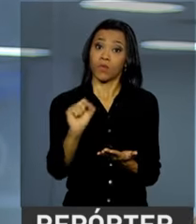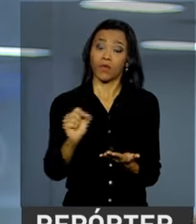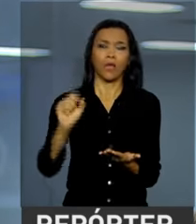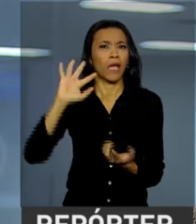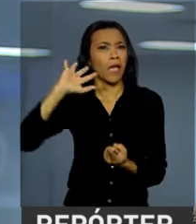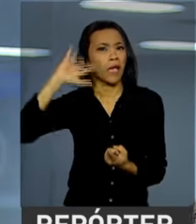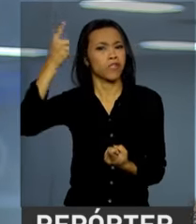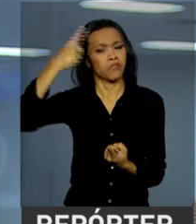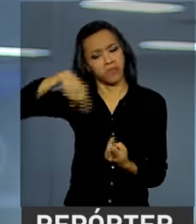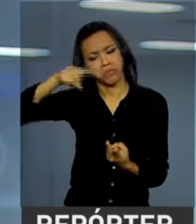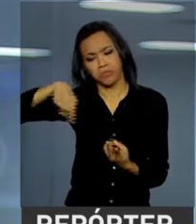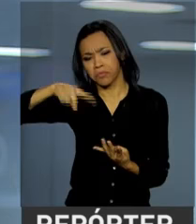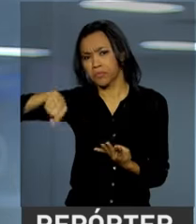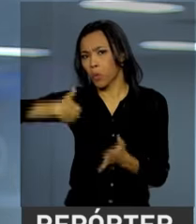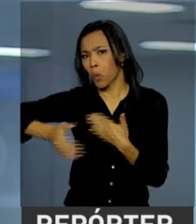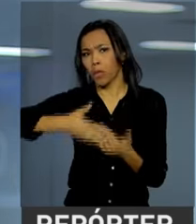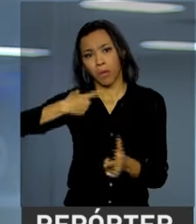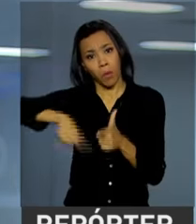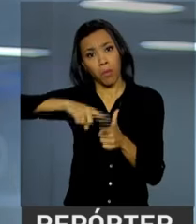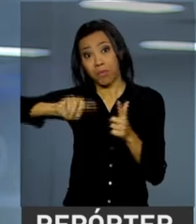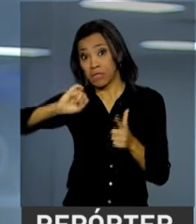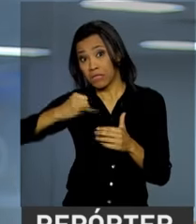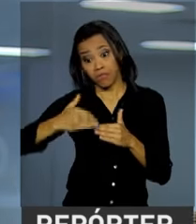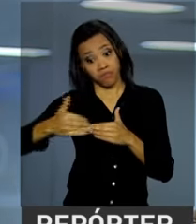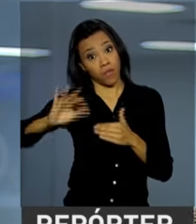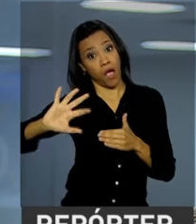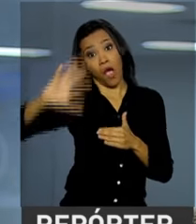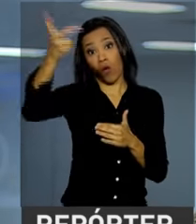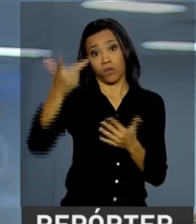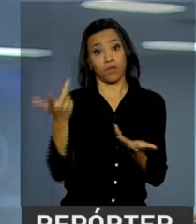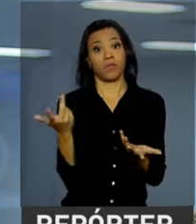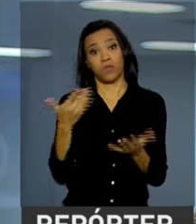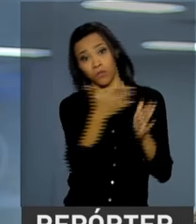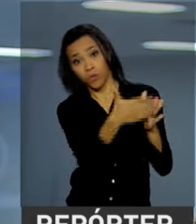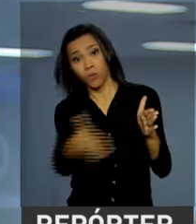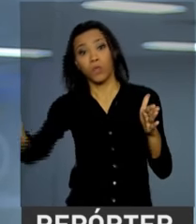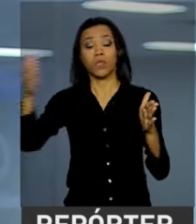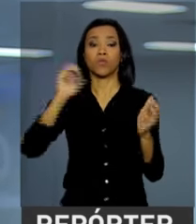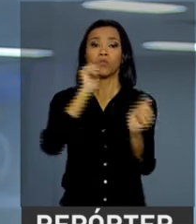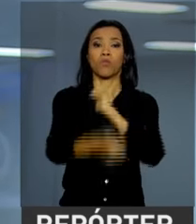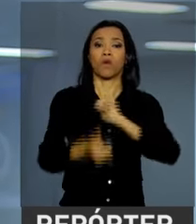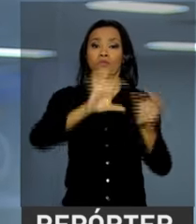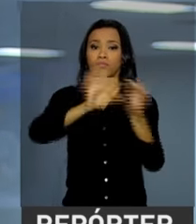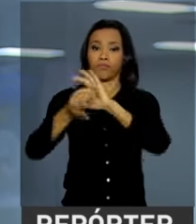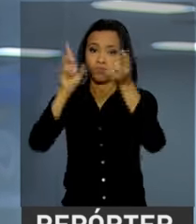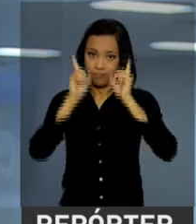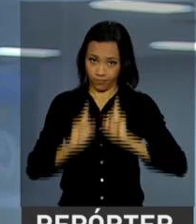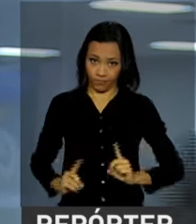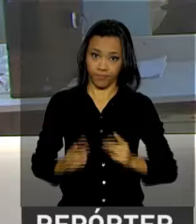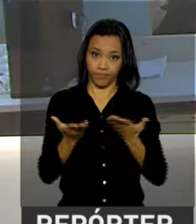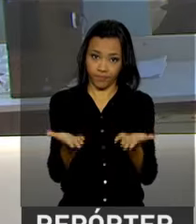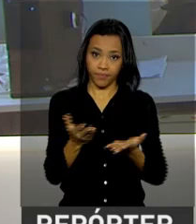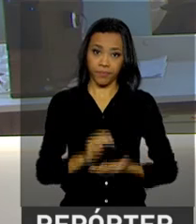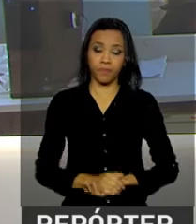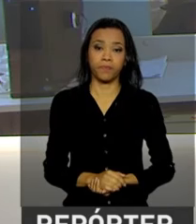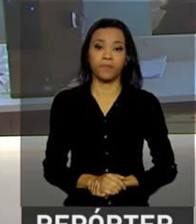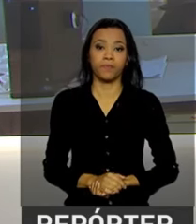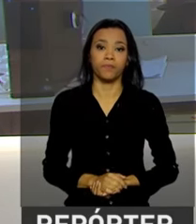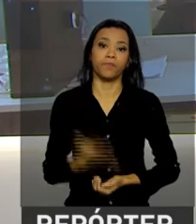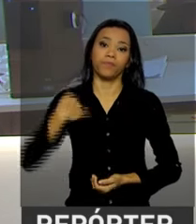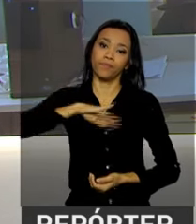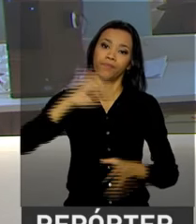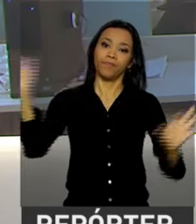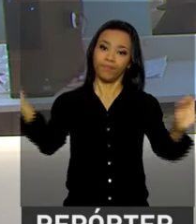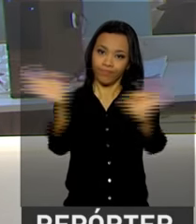resolver qualquer tipo de emergência que venha a acontecer nos espaços dos Jogos Olímpicos no Brasil e nas Paralimpíadas. E